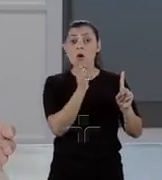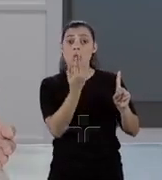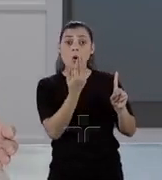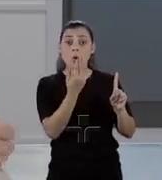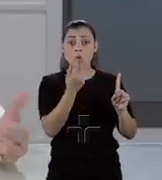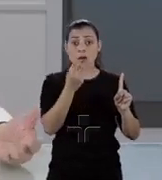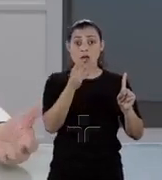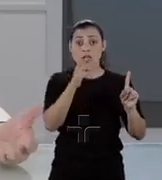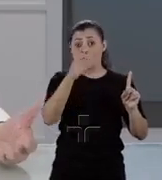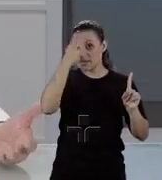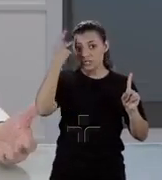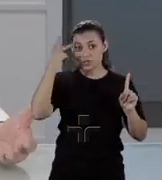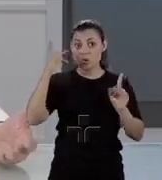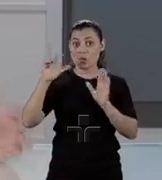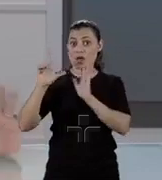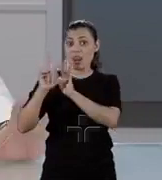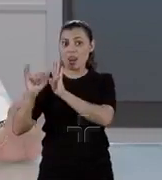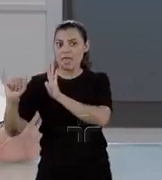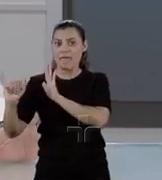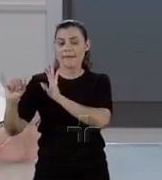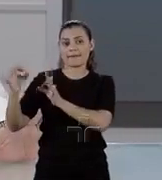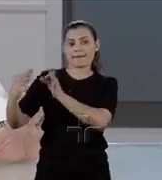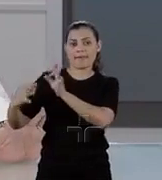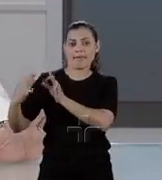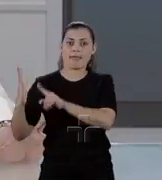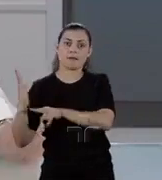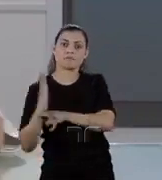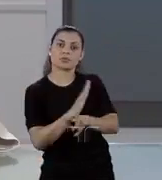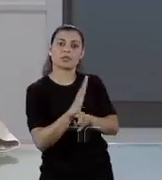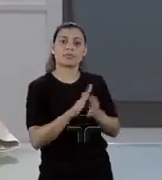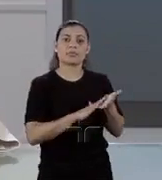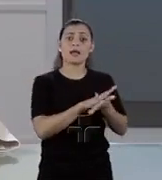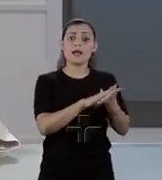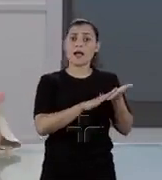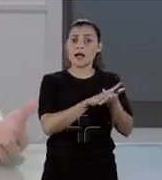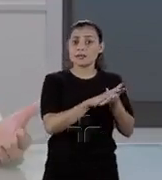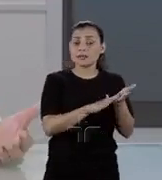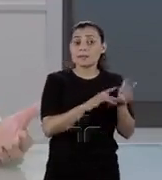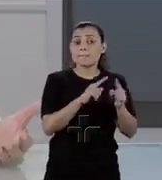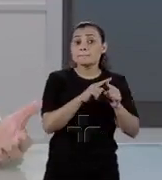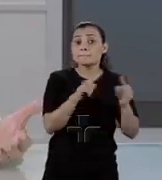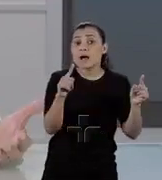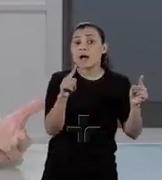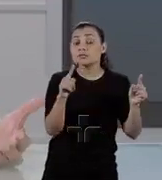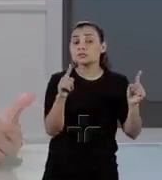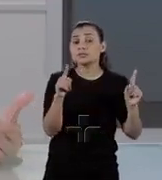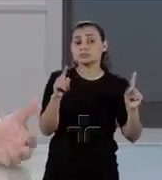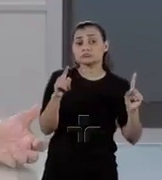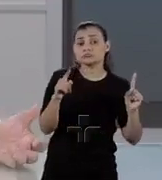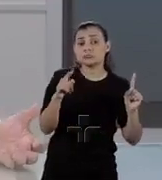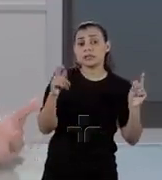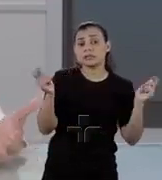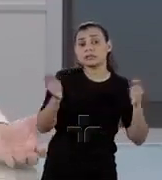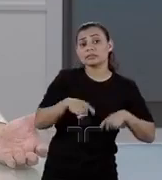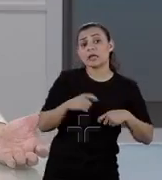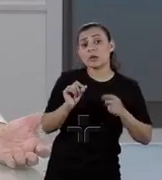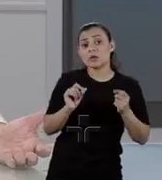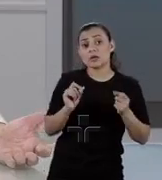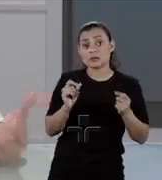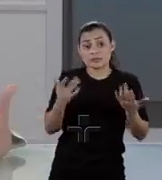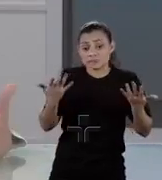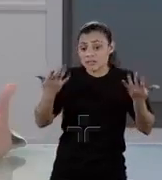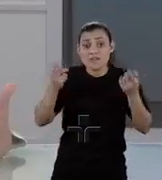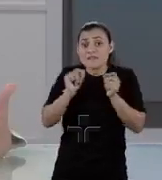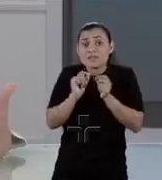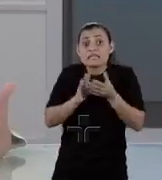da lei que cumpra a sua função, esperando que todos o façam, certo? E você está numa situação em que você está rendido, você está